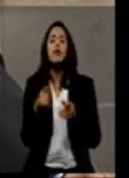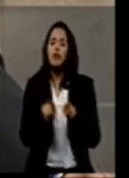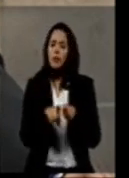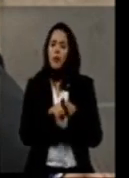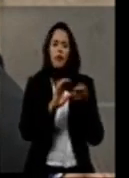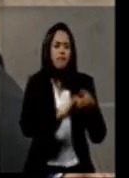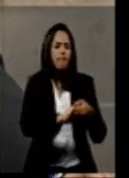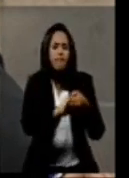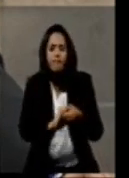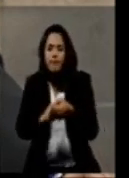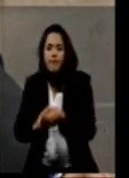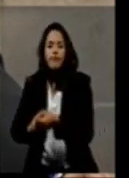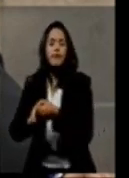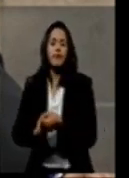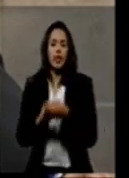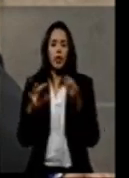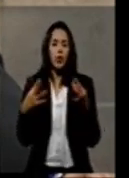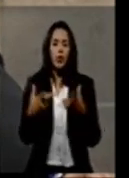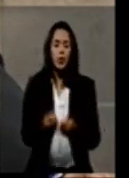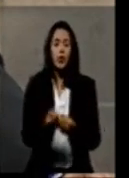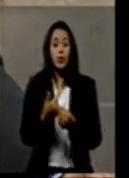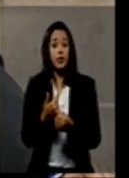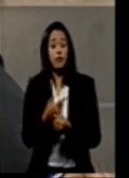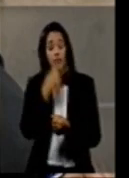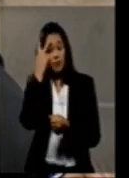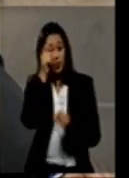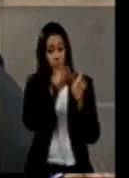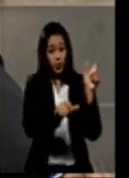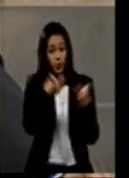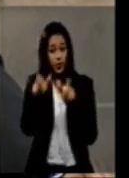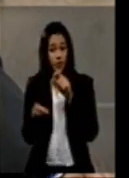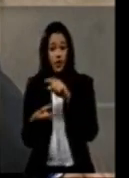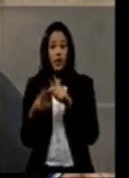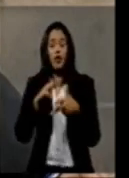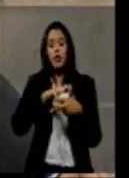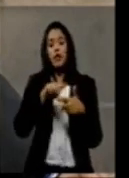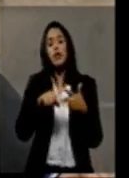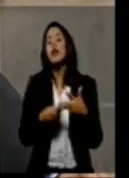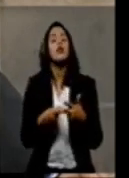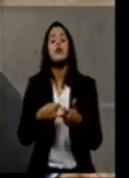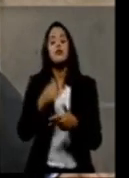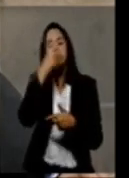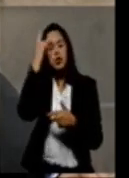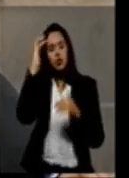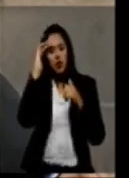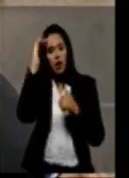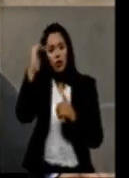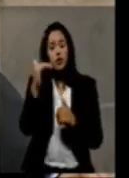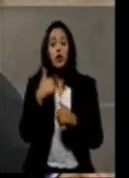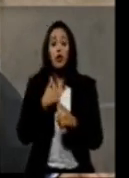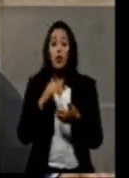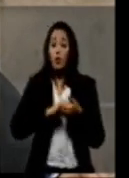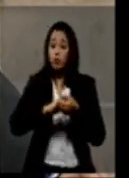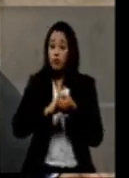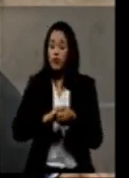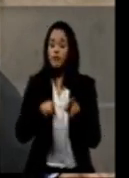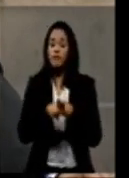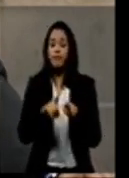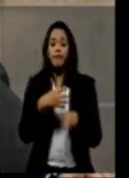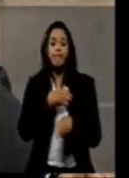na absolutamente saldadas as pessoas destas três autoridades o cumprimento de uma maneira muito especial